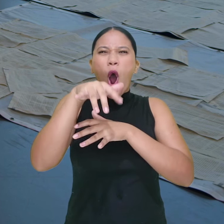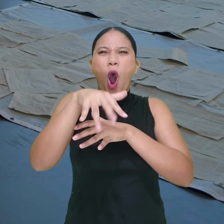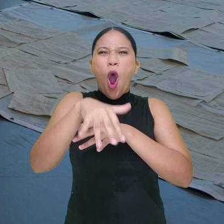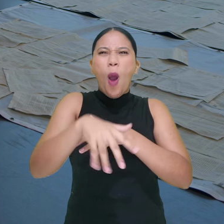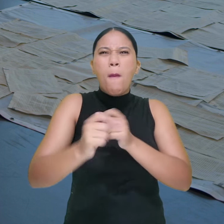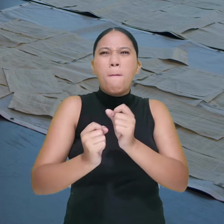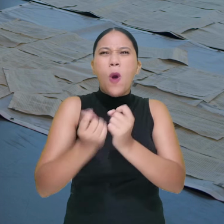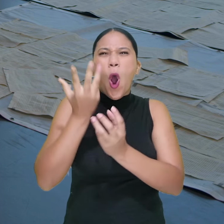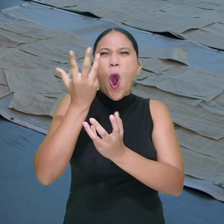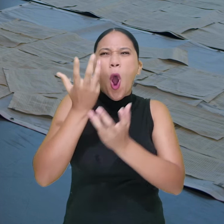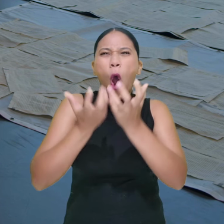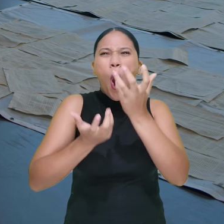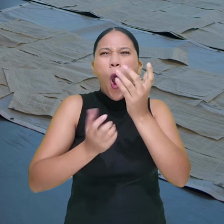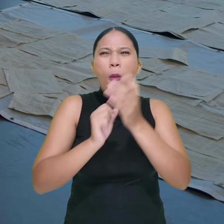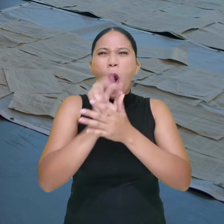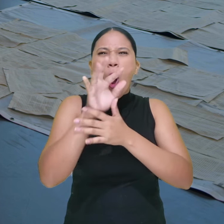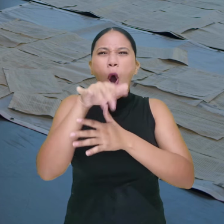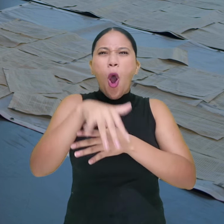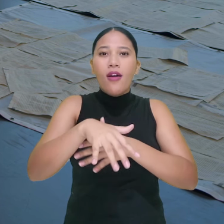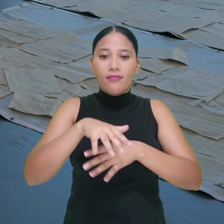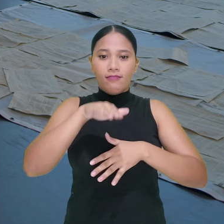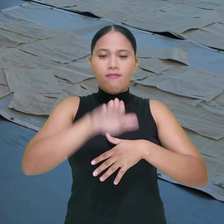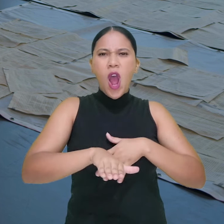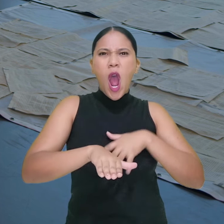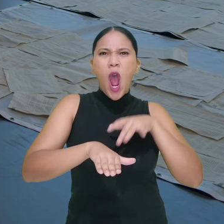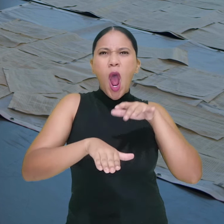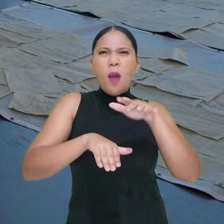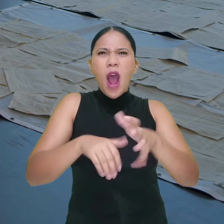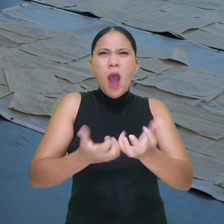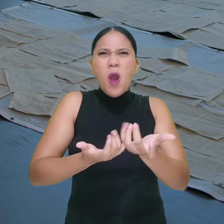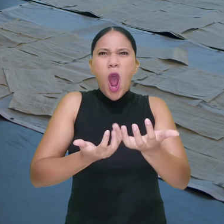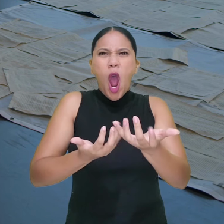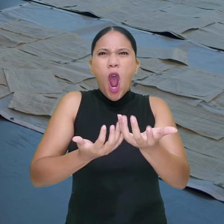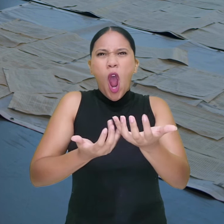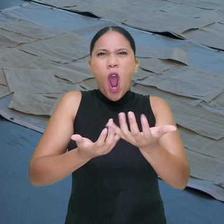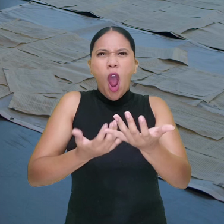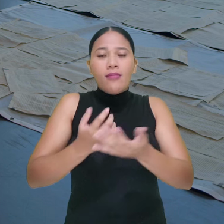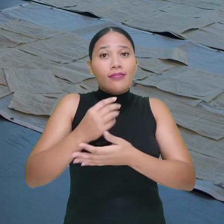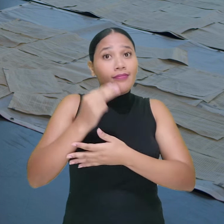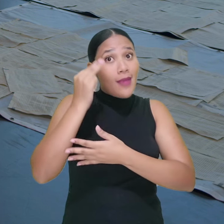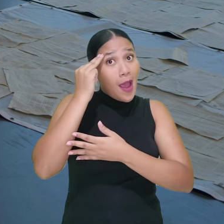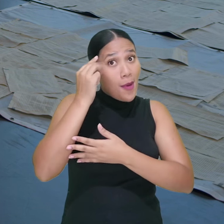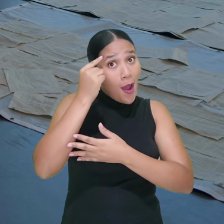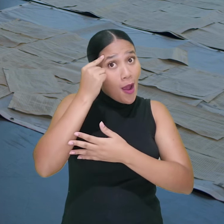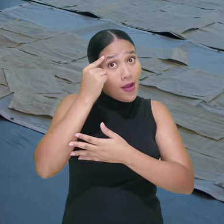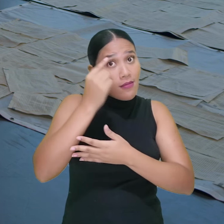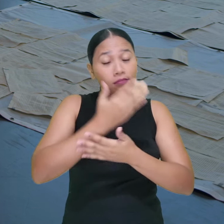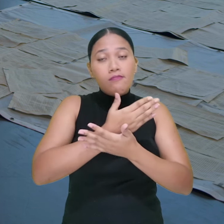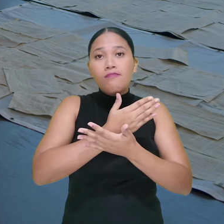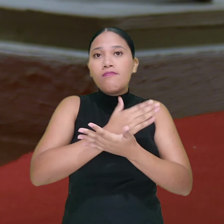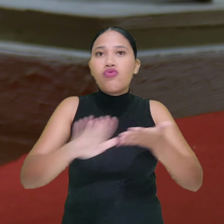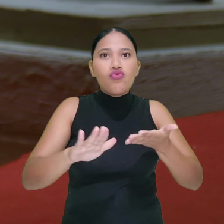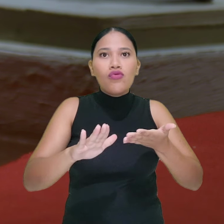vulcânico, você queima a sola do pé. E quando você queima a sola do pé, todas as memórias que estavam na sola do seu